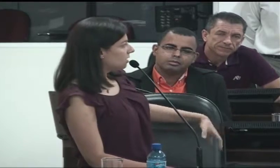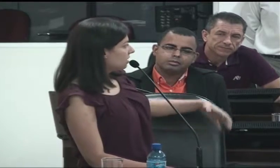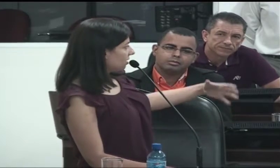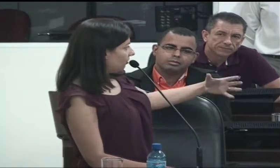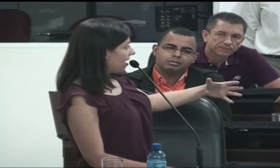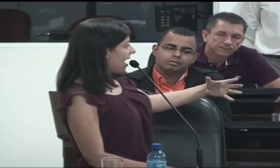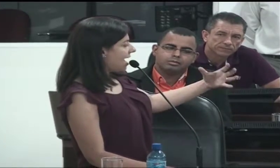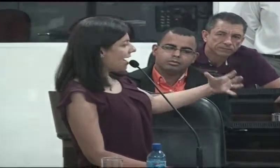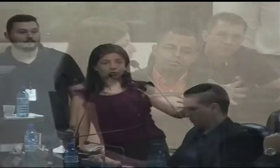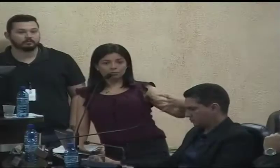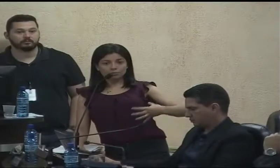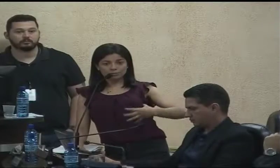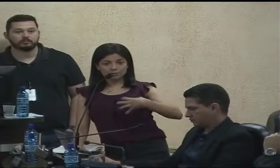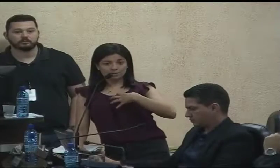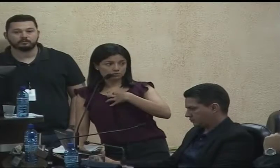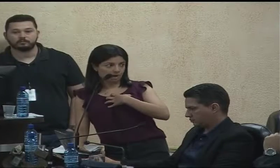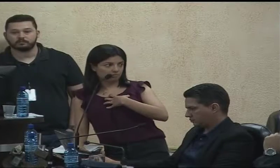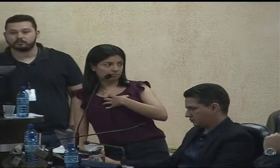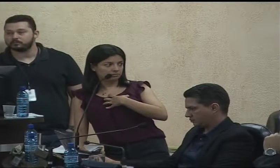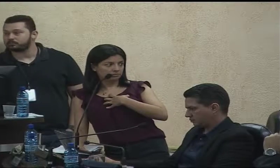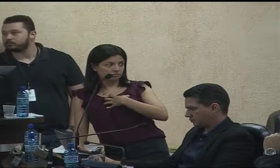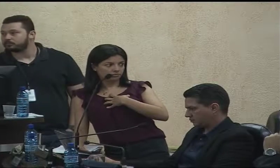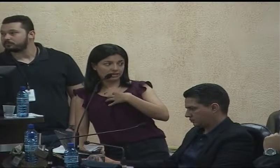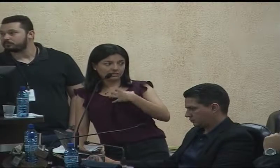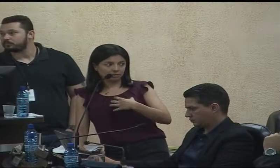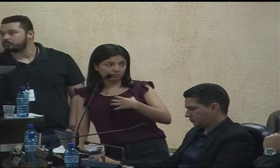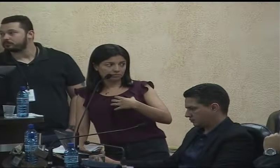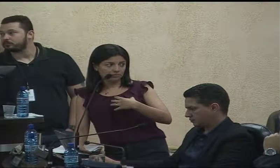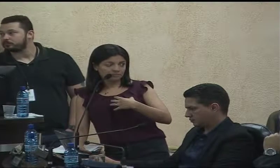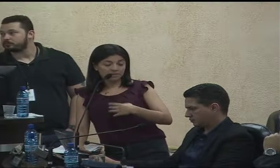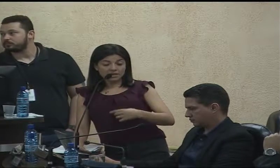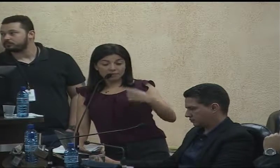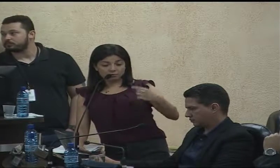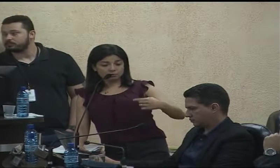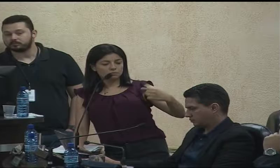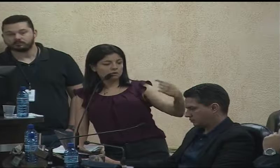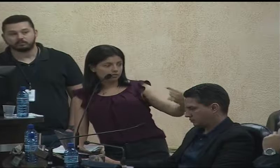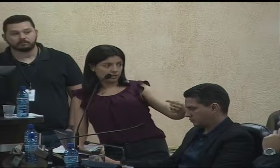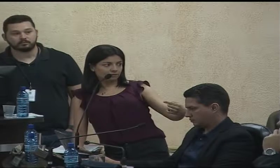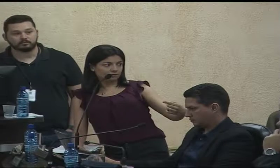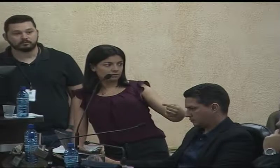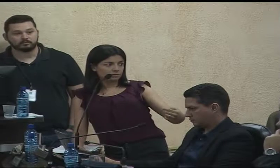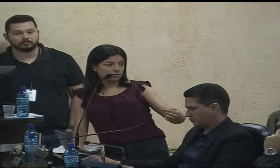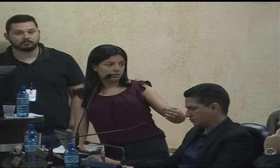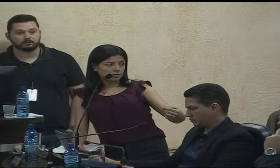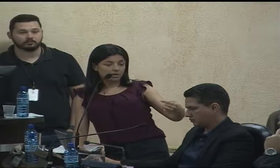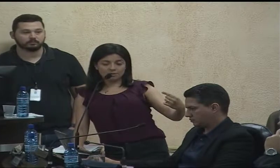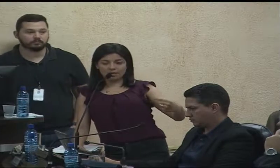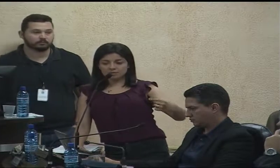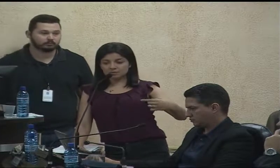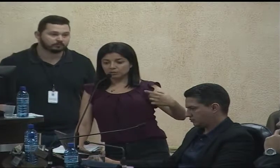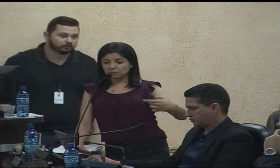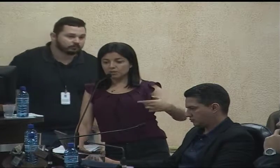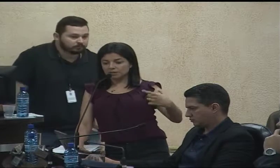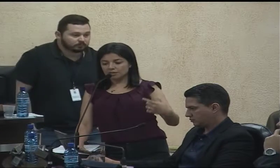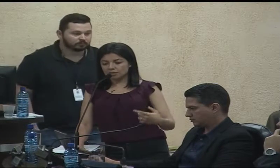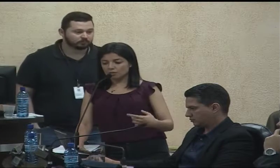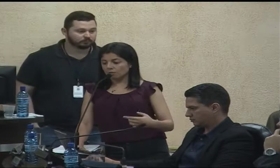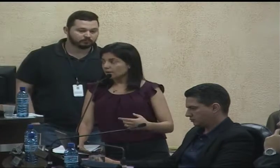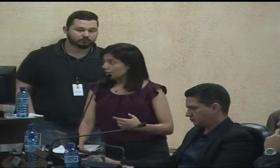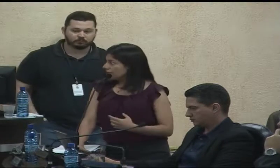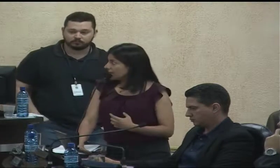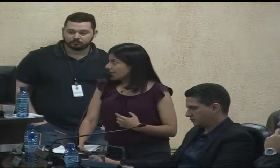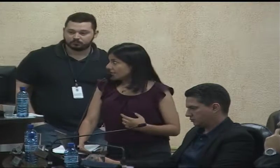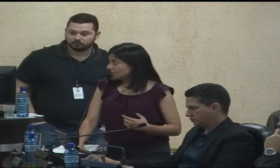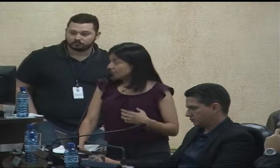Newton, que fé é algo muito pessoal de cada um. E um dos motivos que me espantou e que me